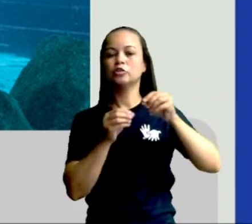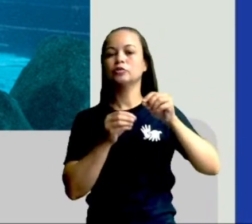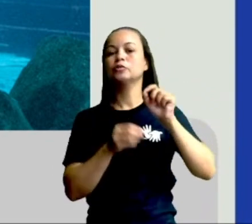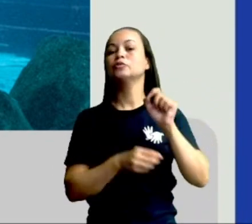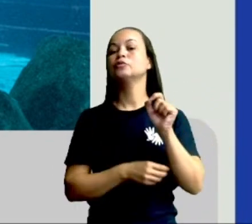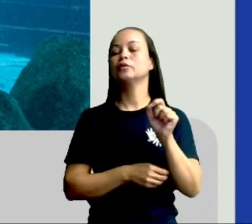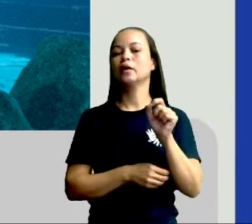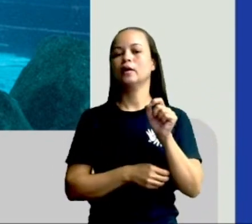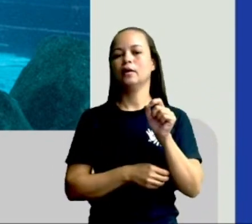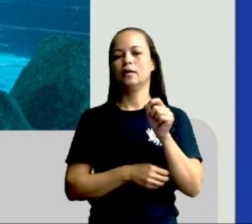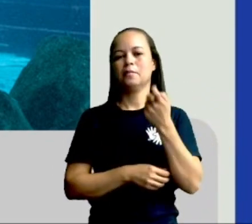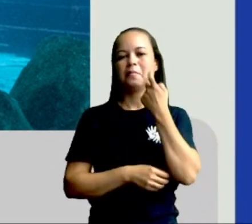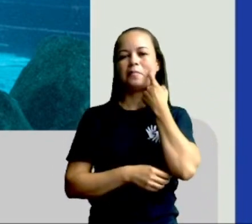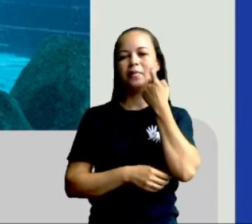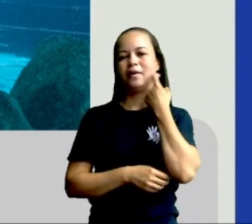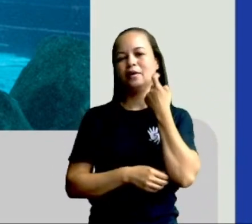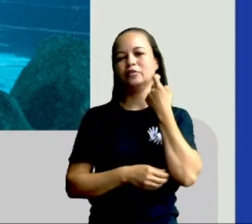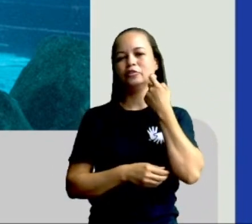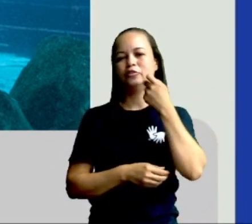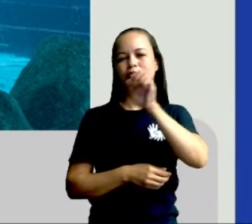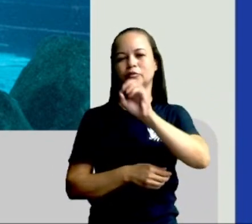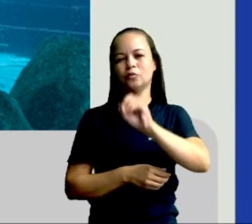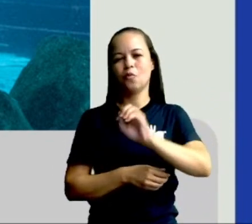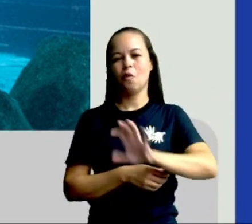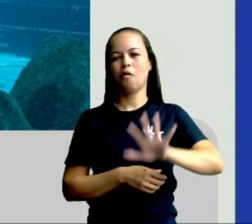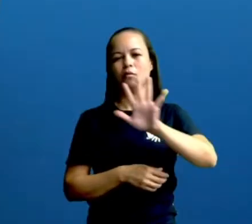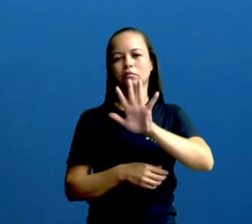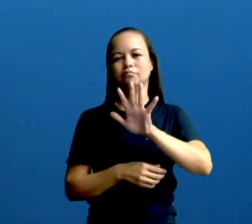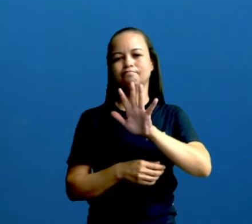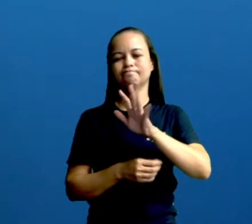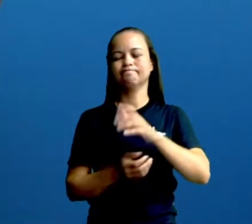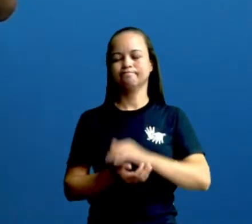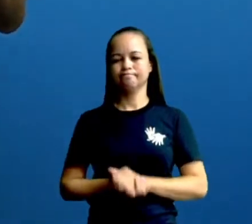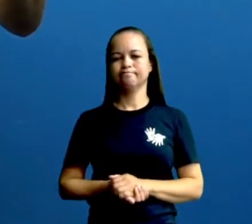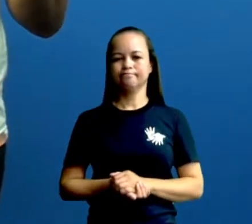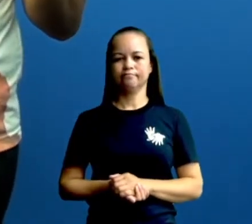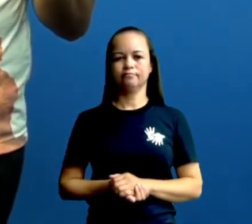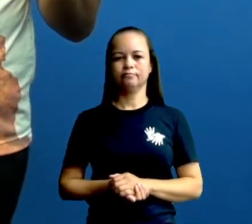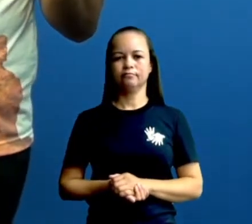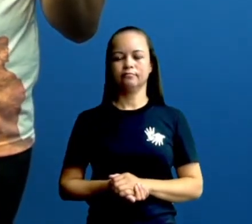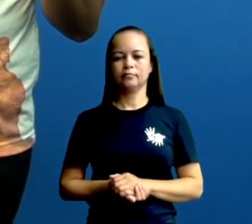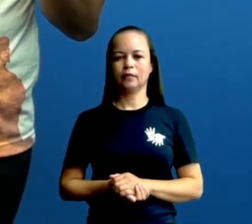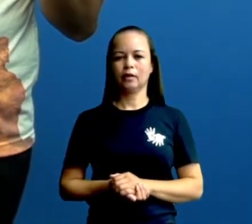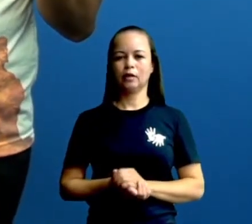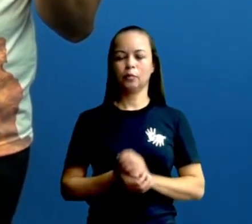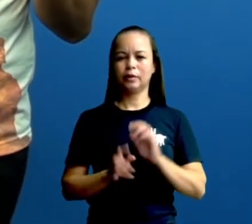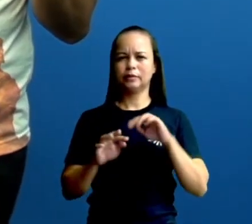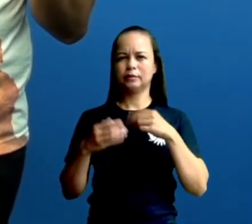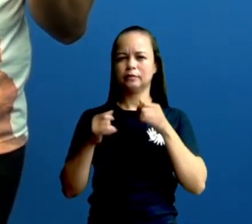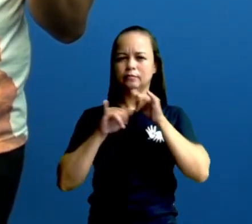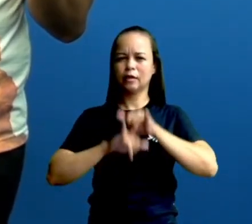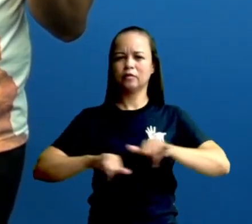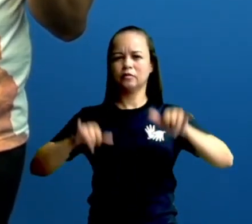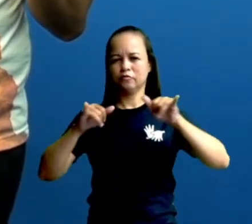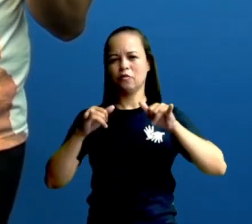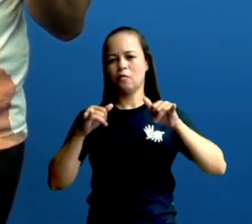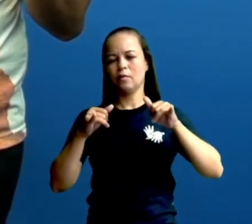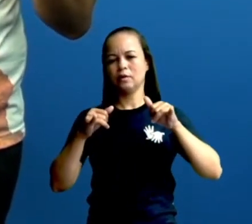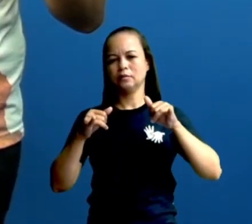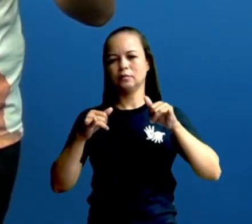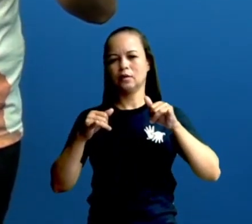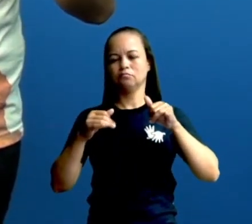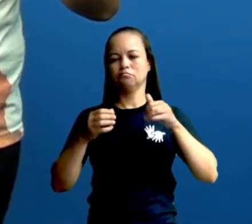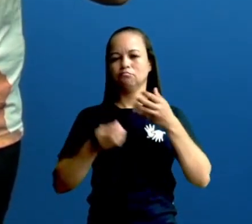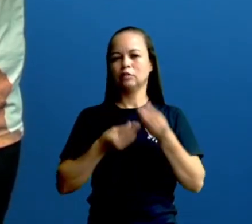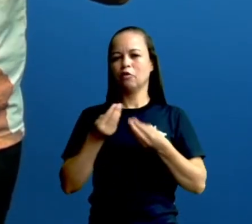do que peixes no oceano. Volta aqui comigo, gente. Eu não preciso deixar para vocês essa informação